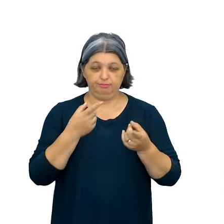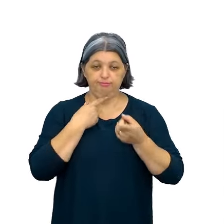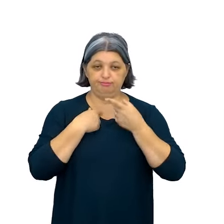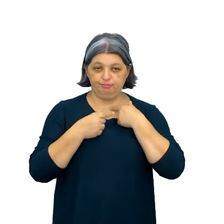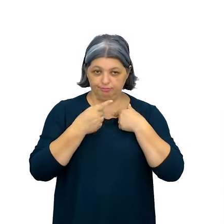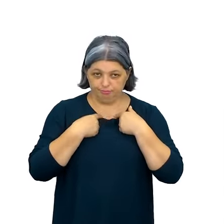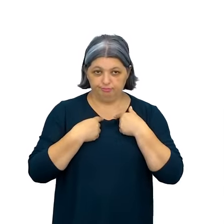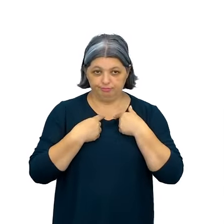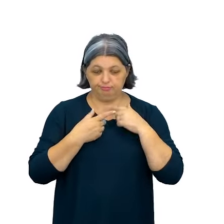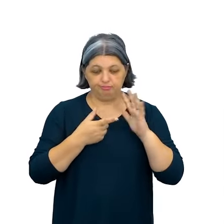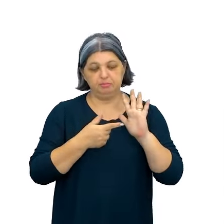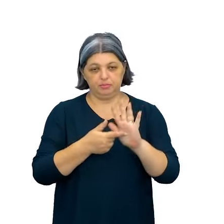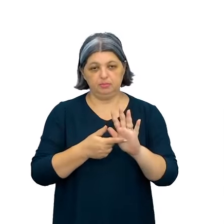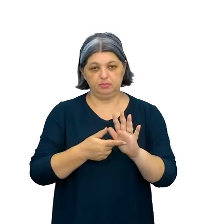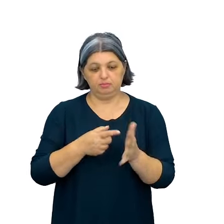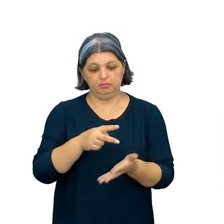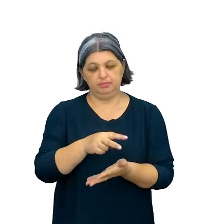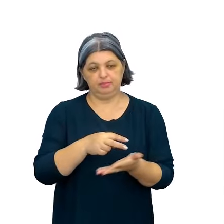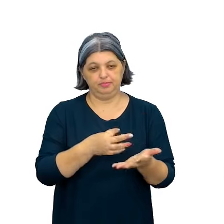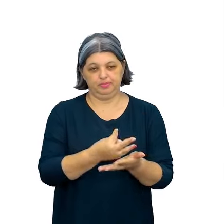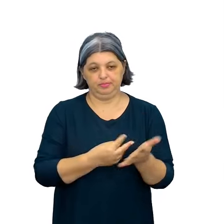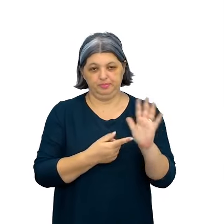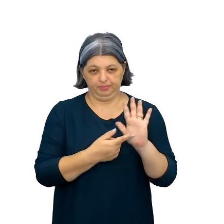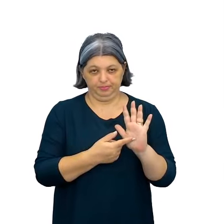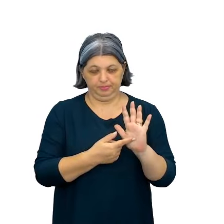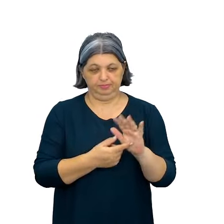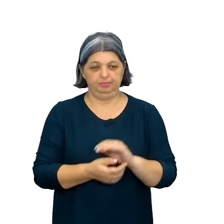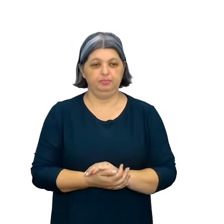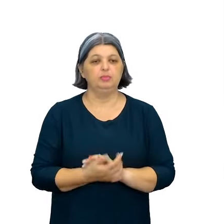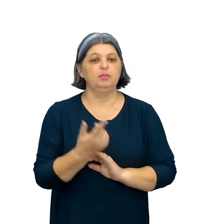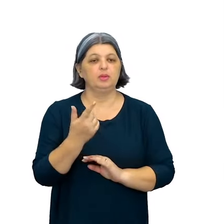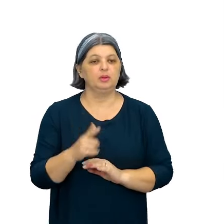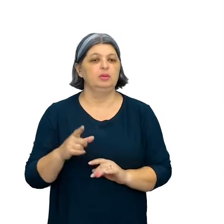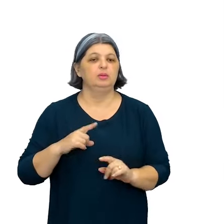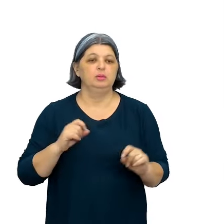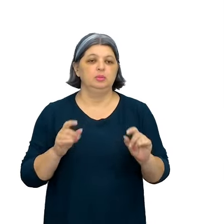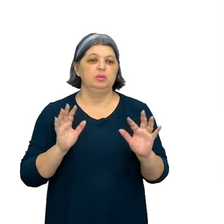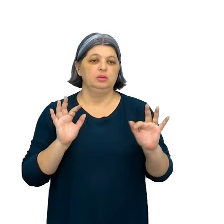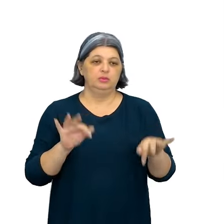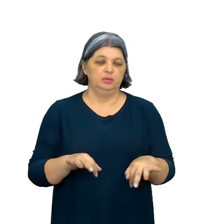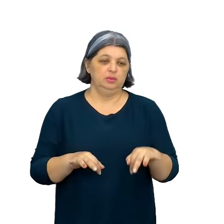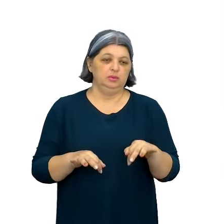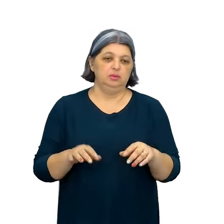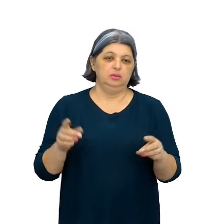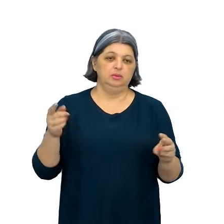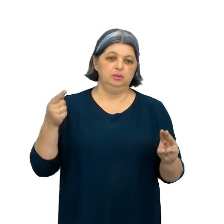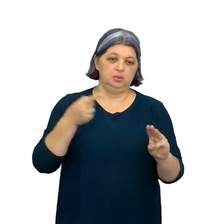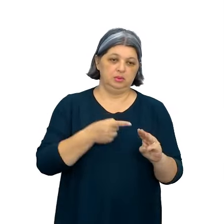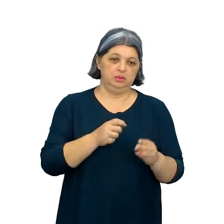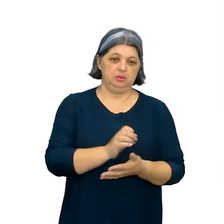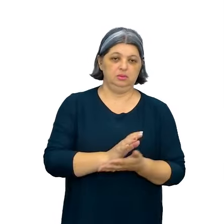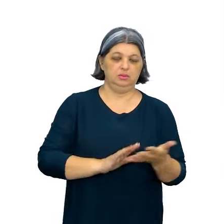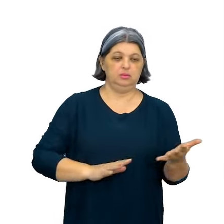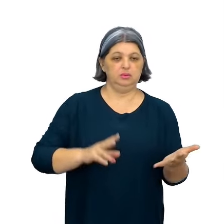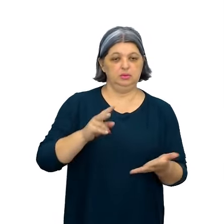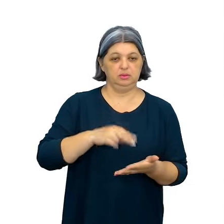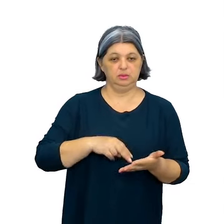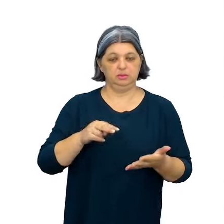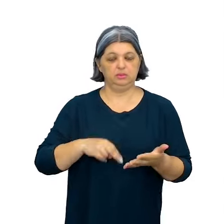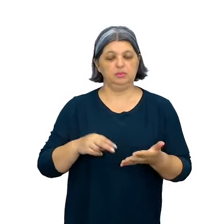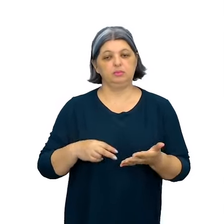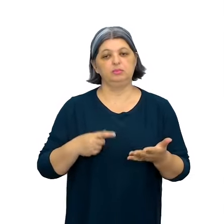deseja ter para o texto. Né? Depois nós temos a definição de finalidades e metas da atividade de leitura. Nesse